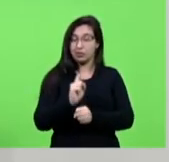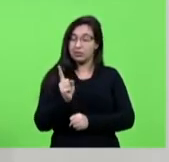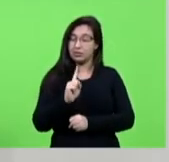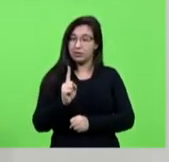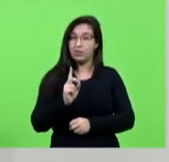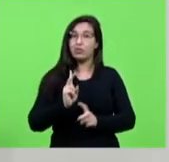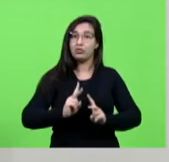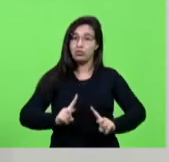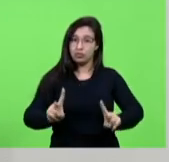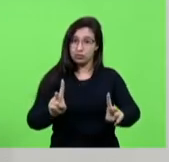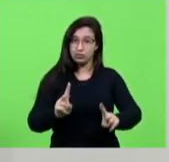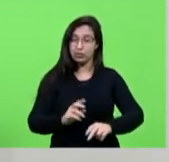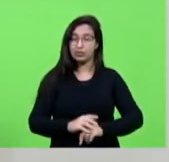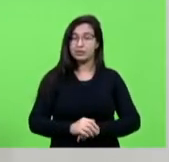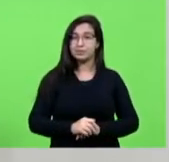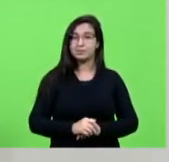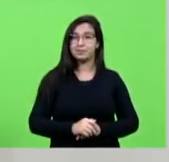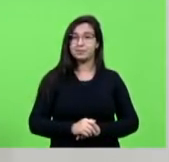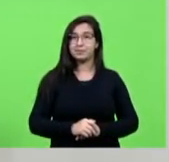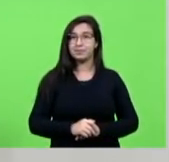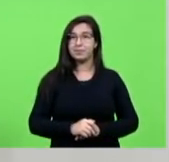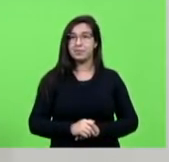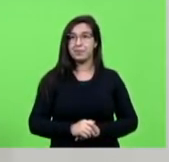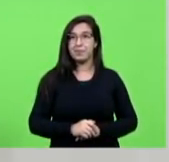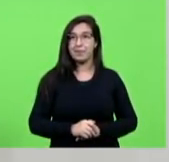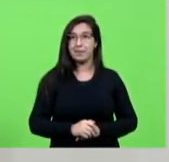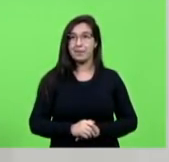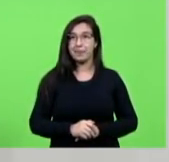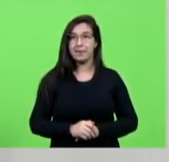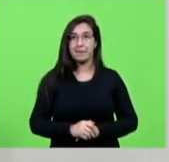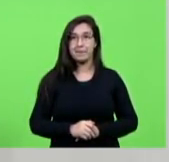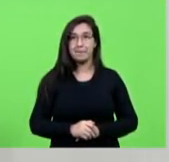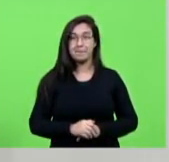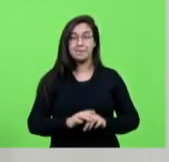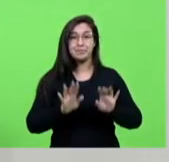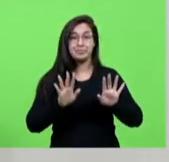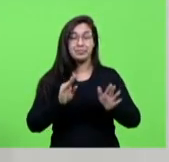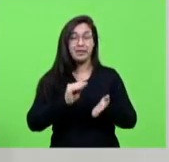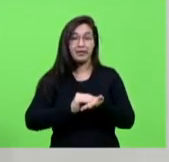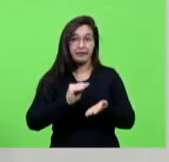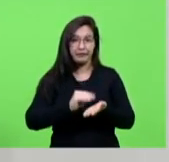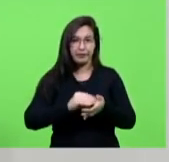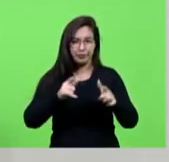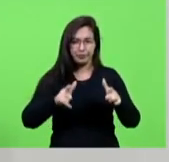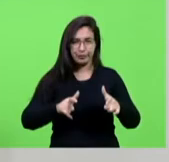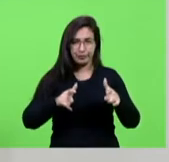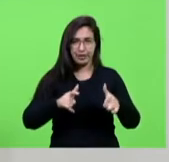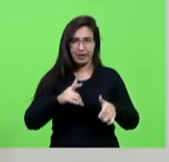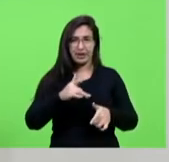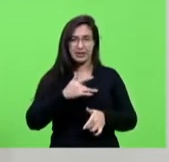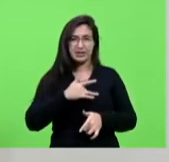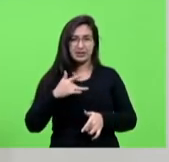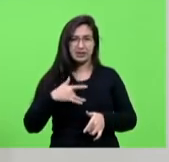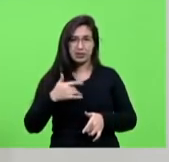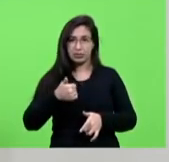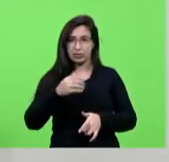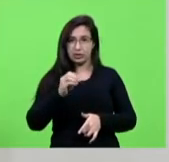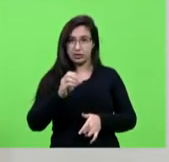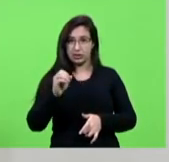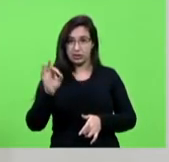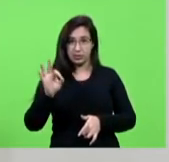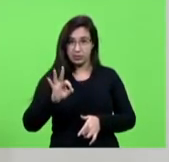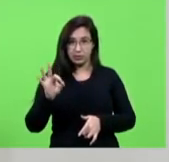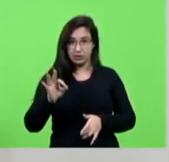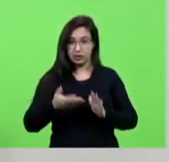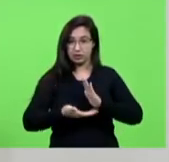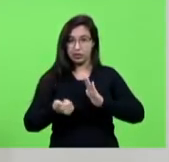Ele não deixou de pagar seus impostos. Só que falta ter um lugar onde tem a saúde, está todo mundo 100%, não, nós vamos tirar o posto de saúde. Não precisa,